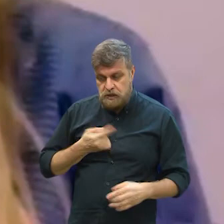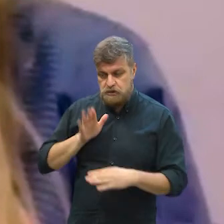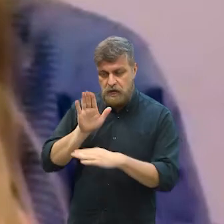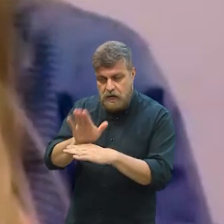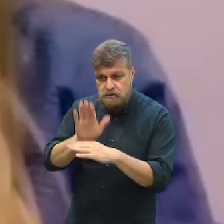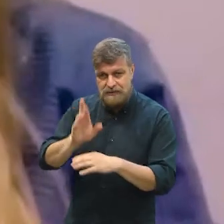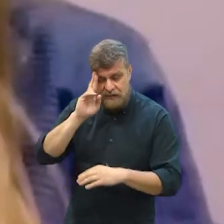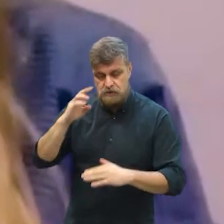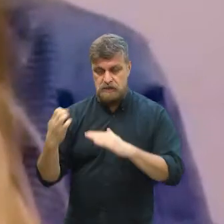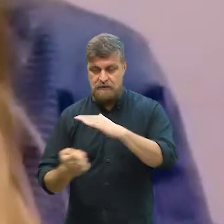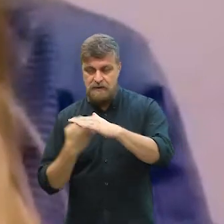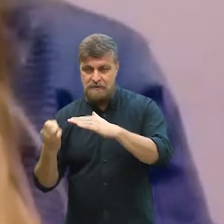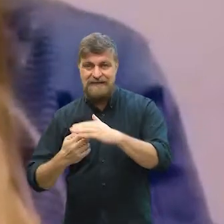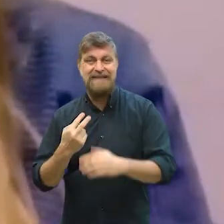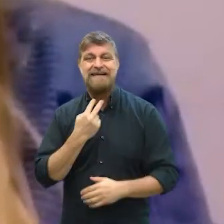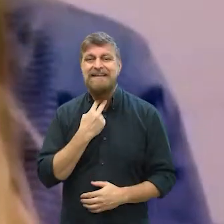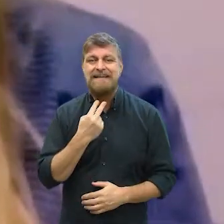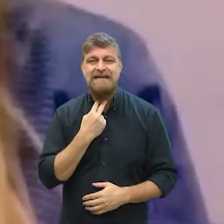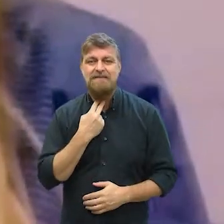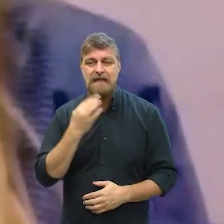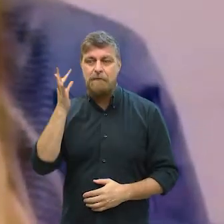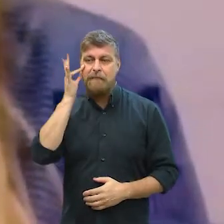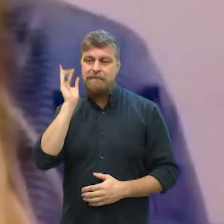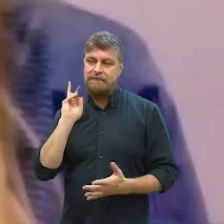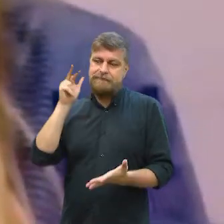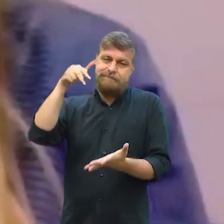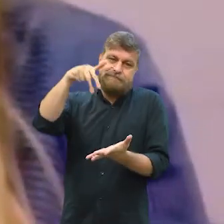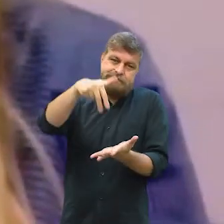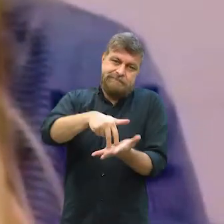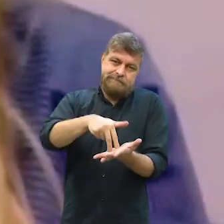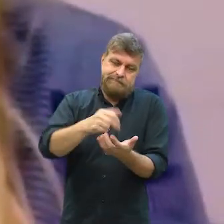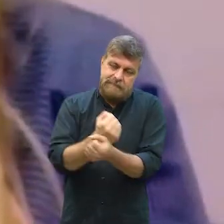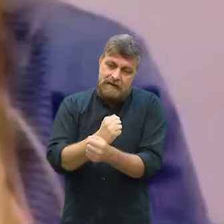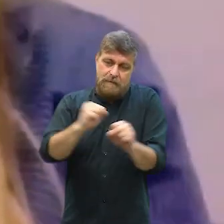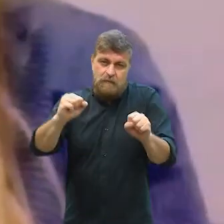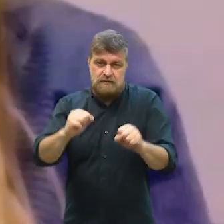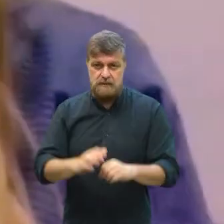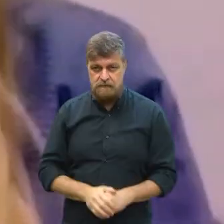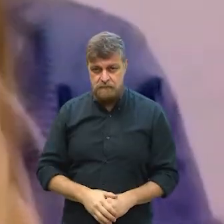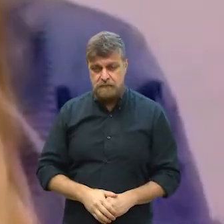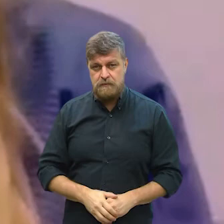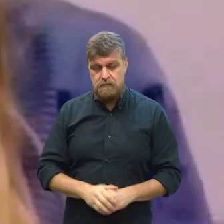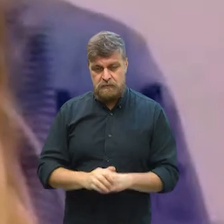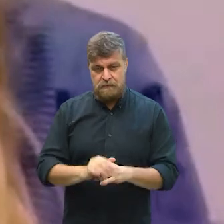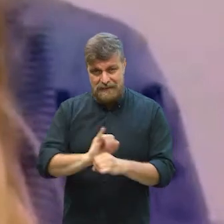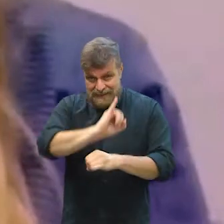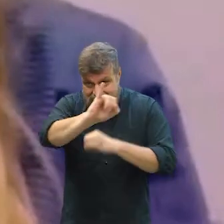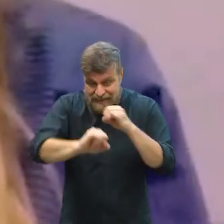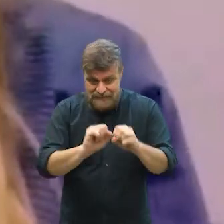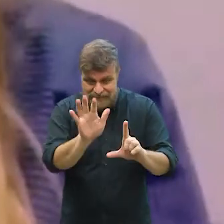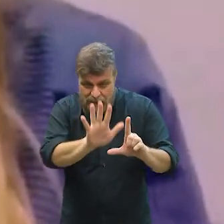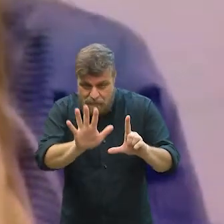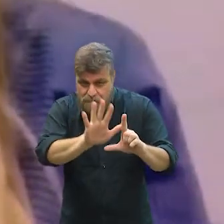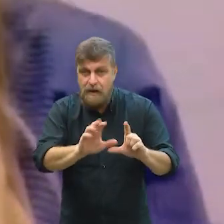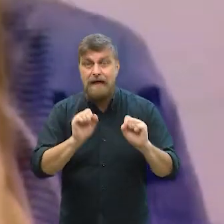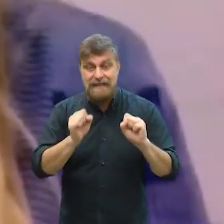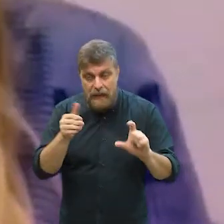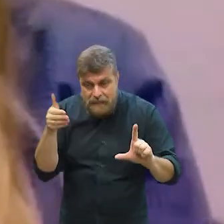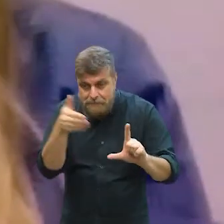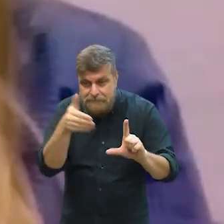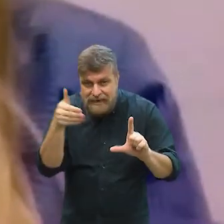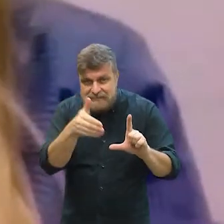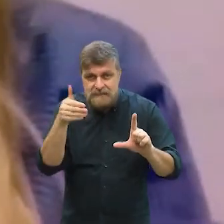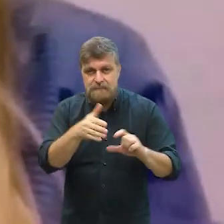gente atender esses empreendedores que não têm a possibilidade de estarem vindo aqui presencialmente, mas no formato remoto eles podem